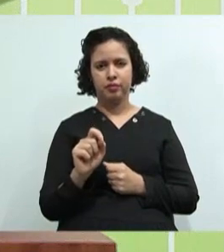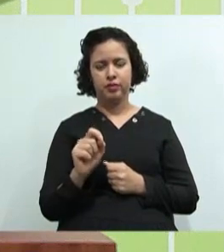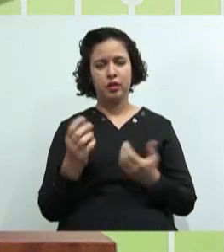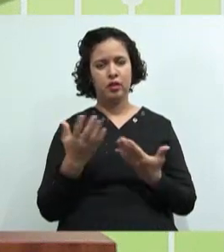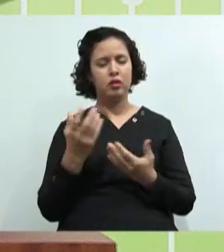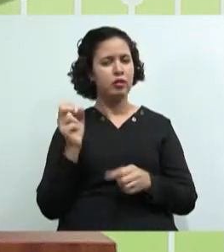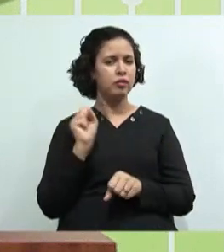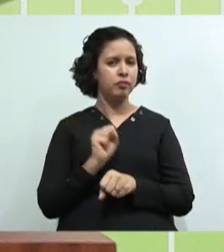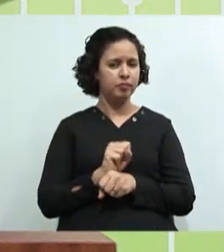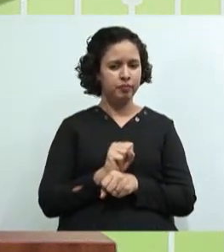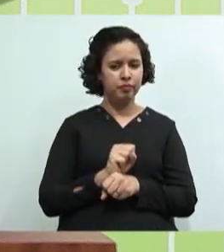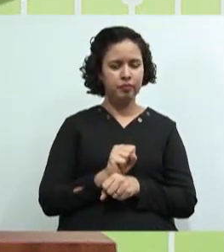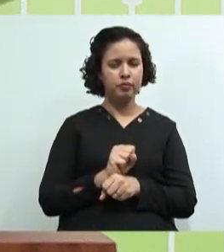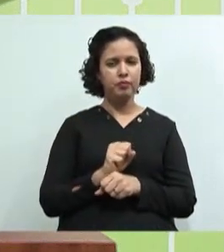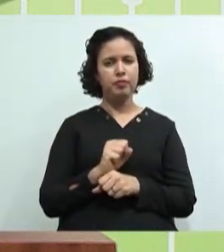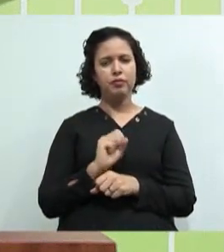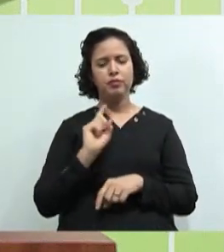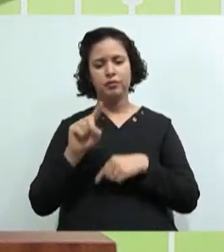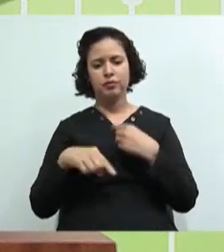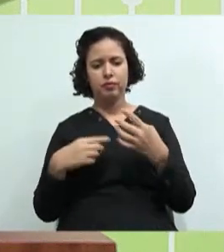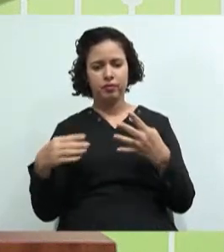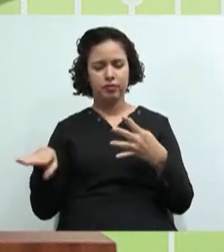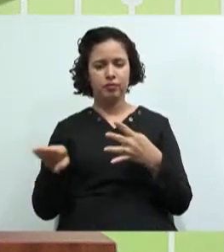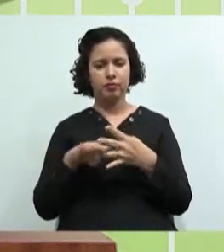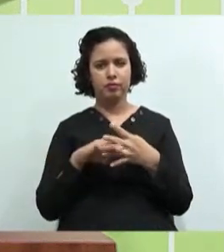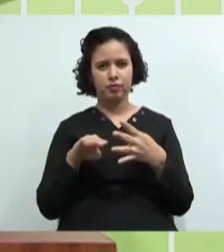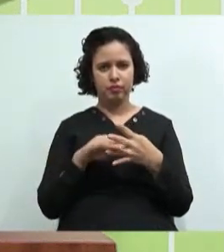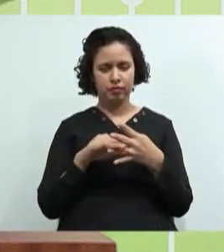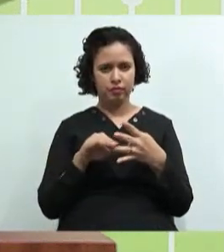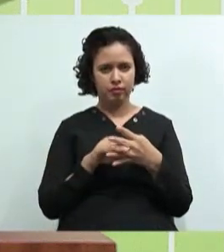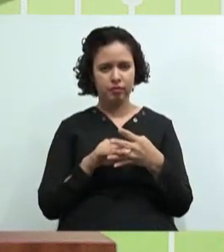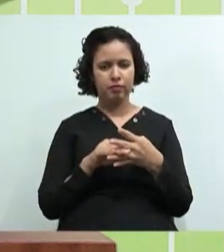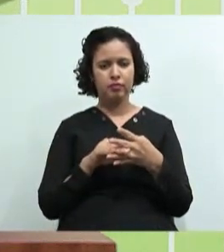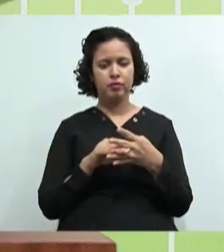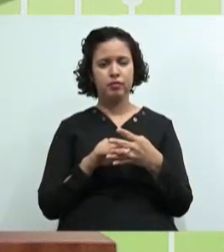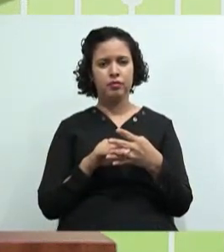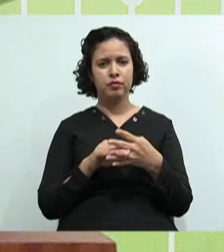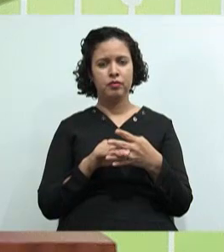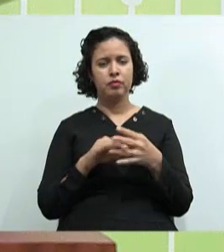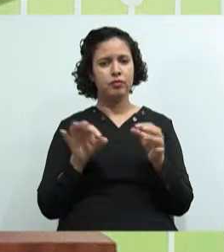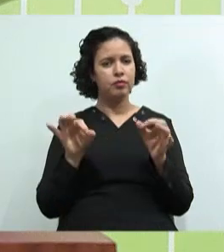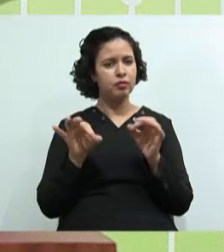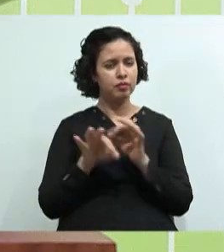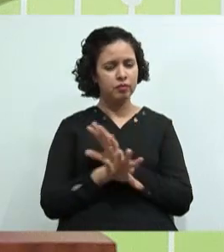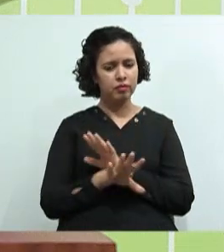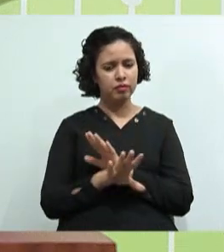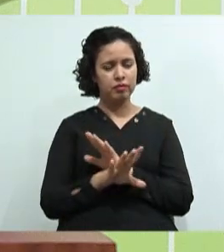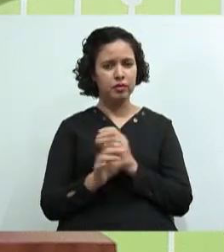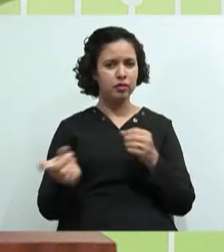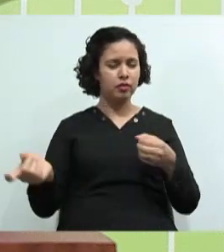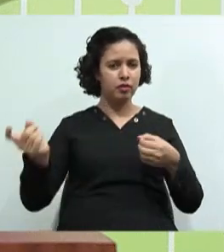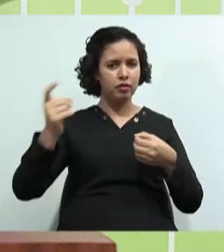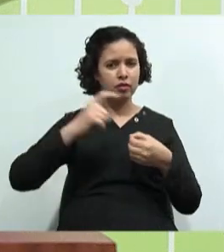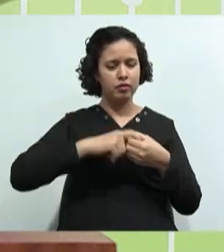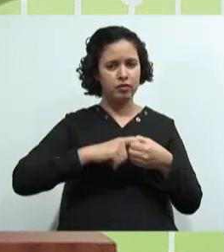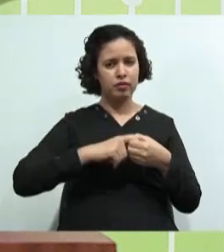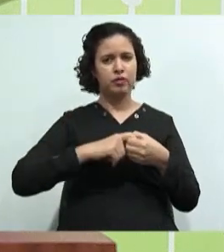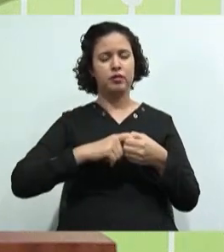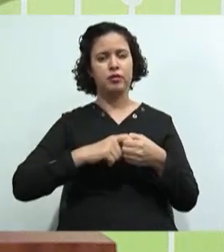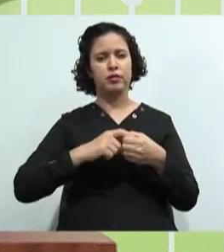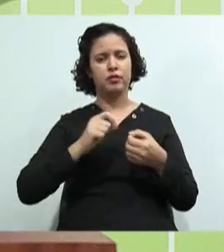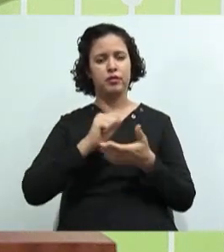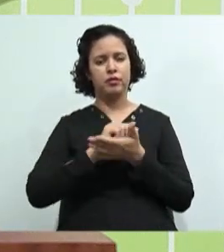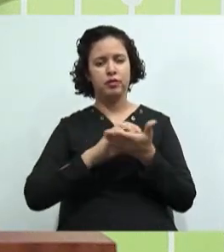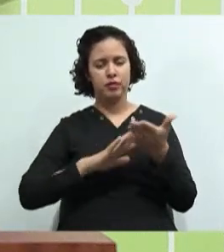nossa primeira parte da disciplina. Eu, o professor Jorge, a Tamires, que está aqui, estamos encerrando, mas é claro, na volta nós vamos para os